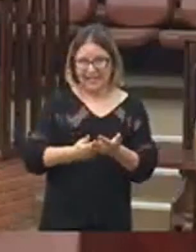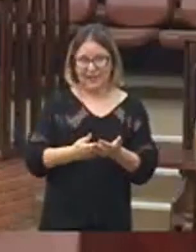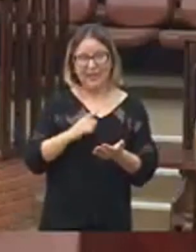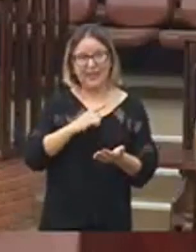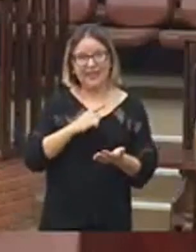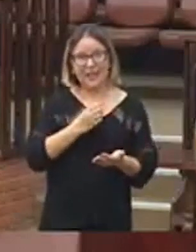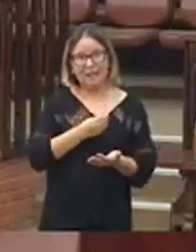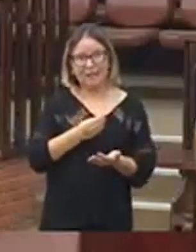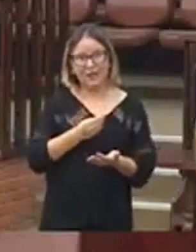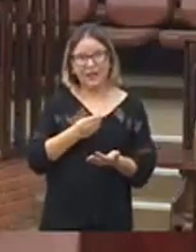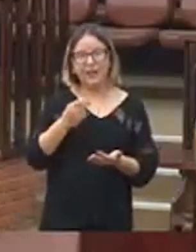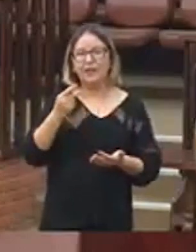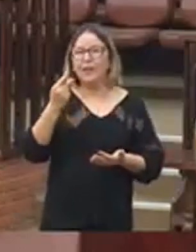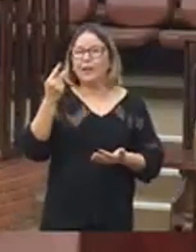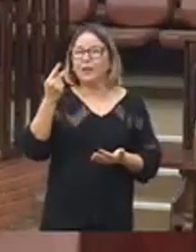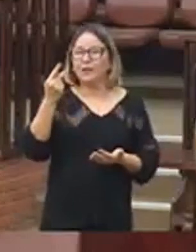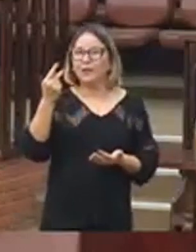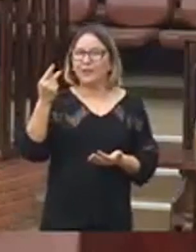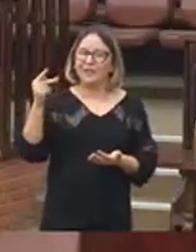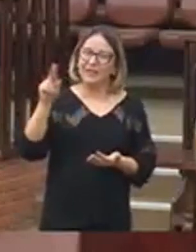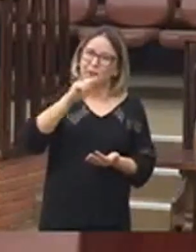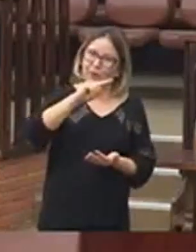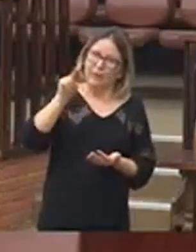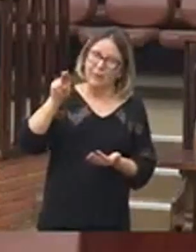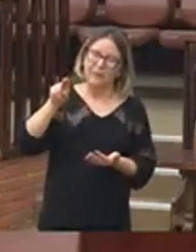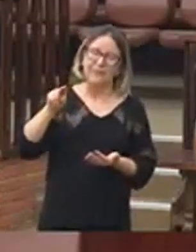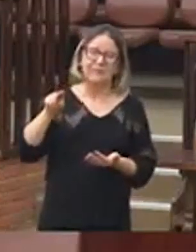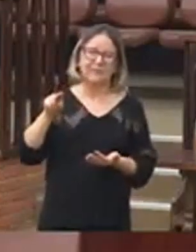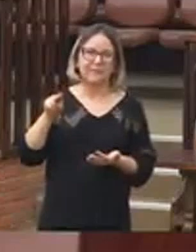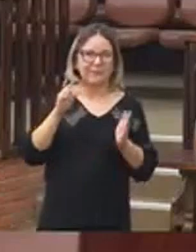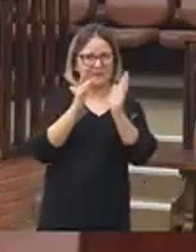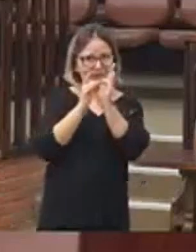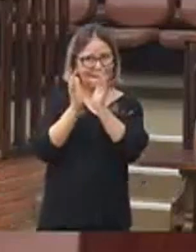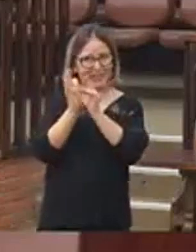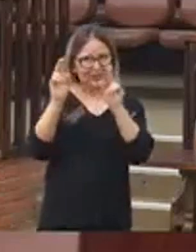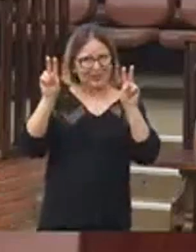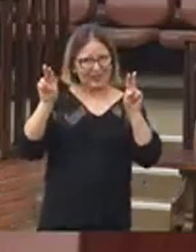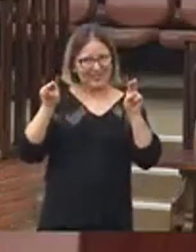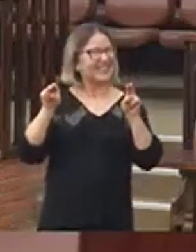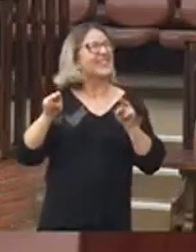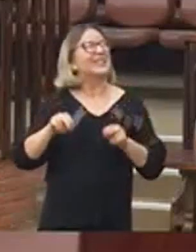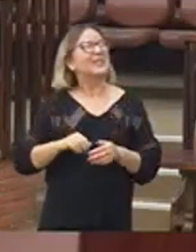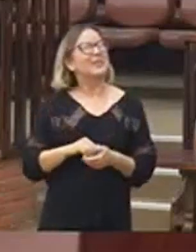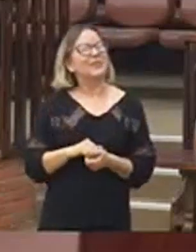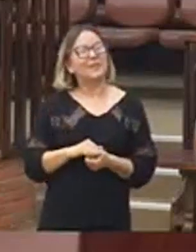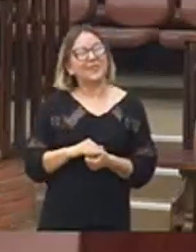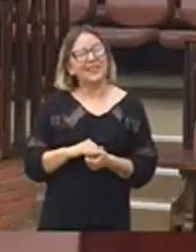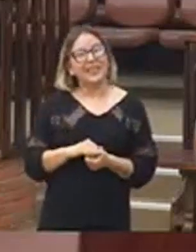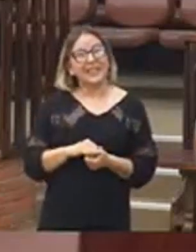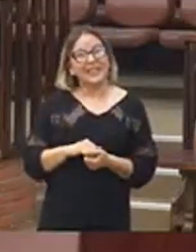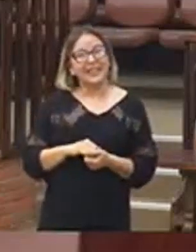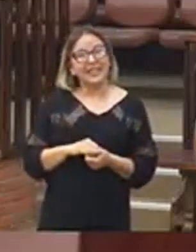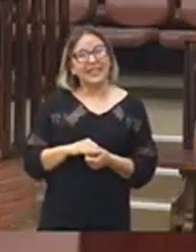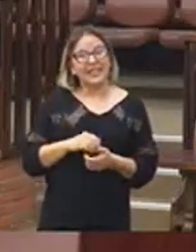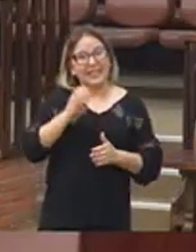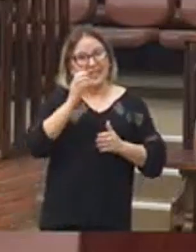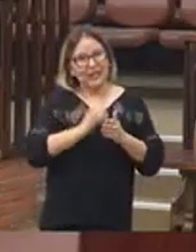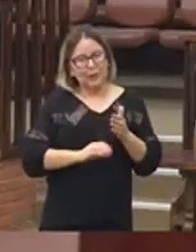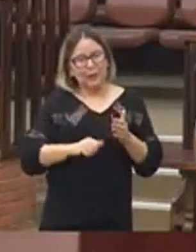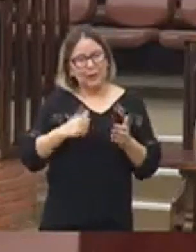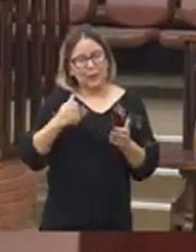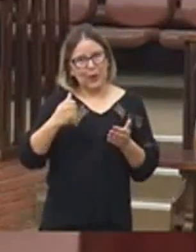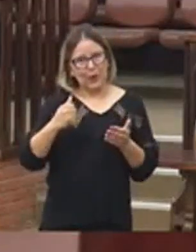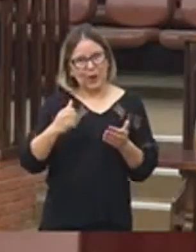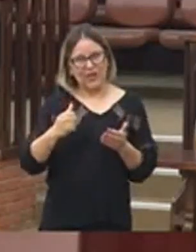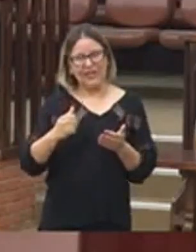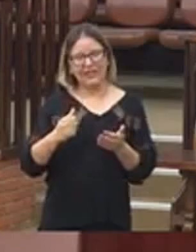E nós estamos aqui estacionados no capítulo 11 de João, que